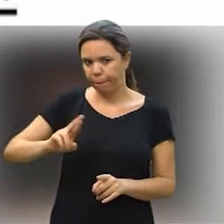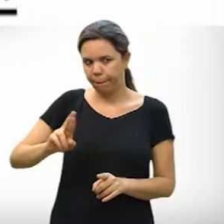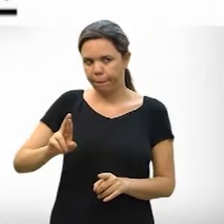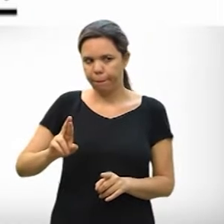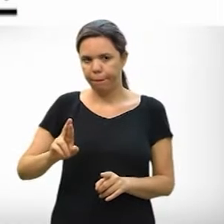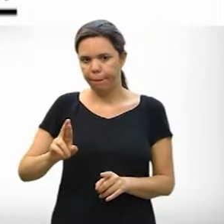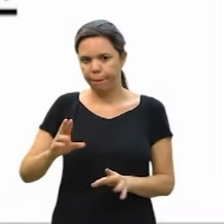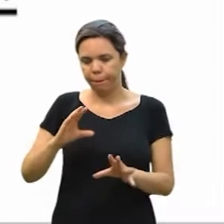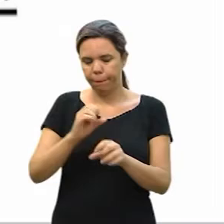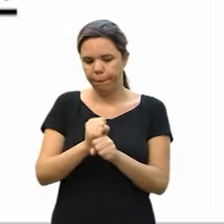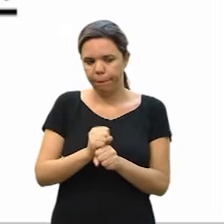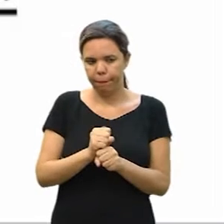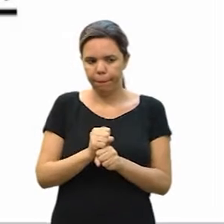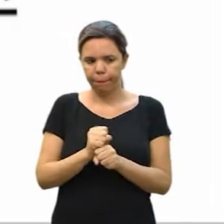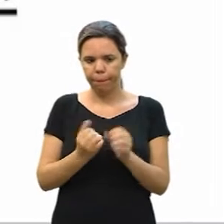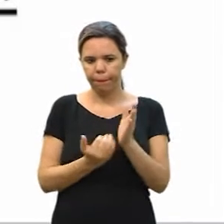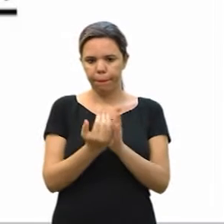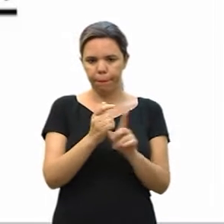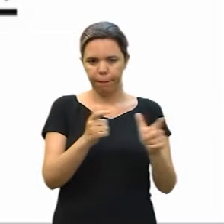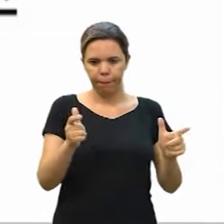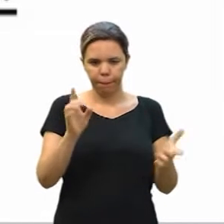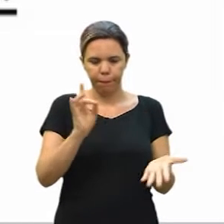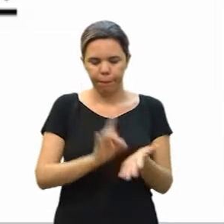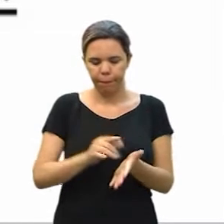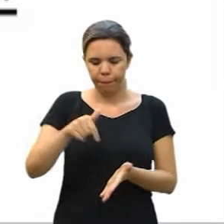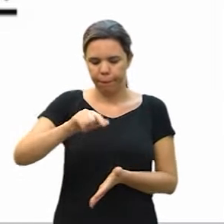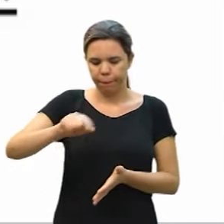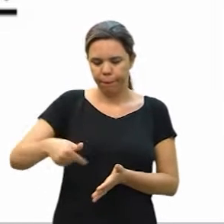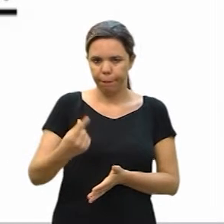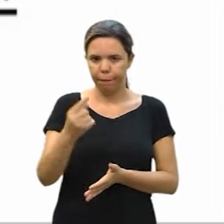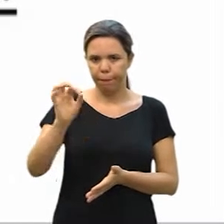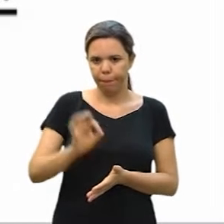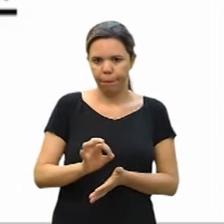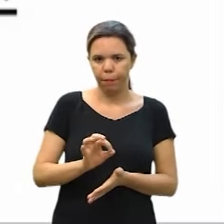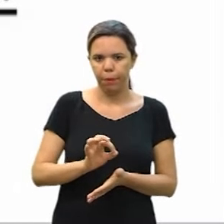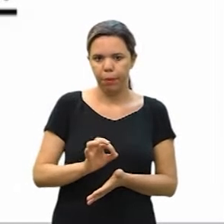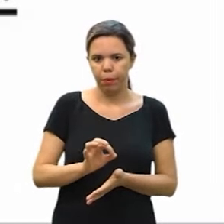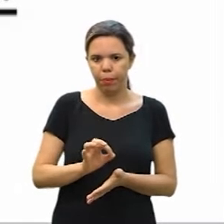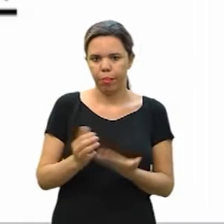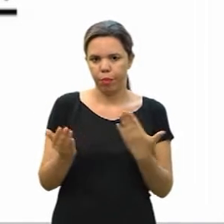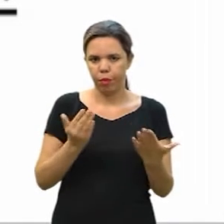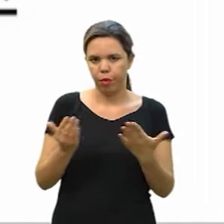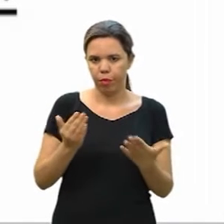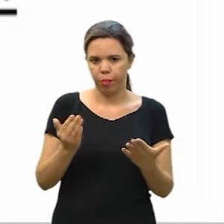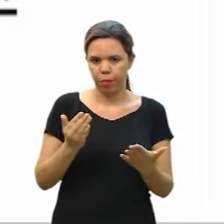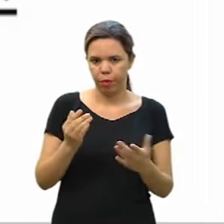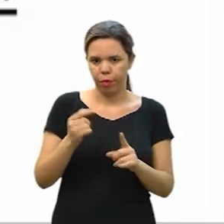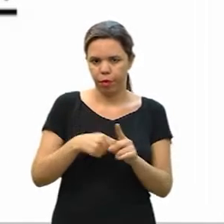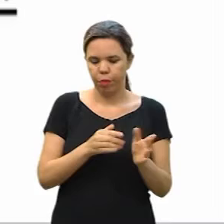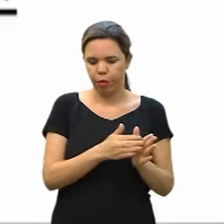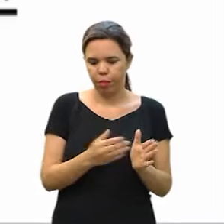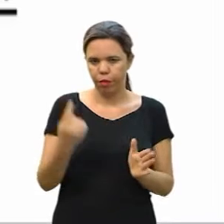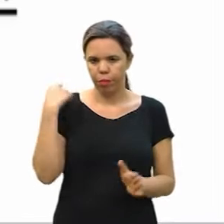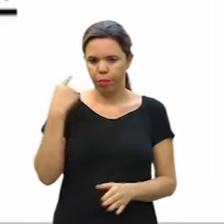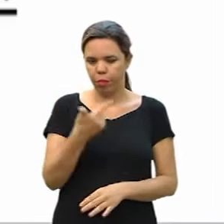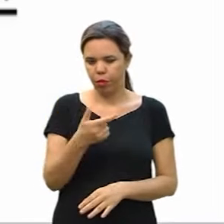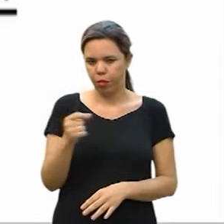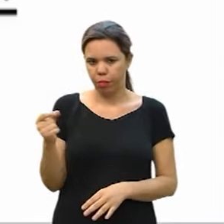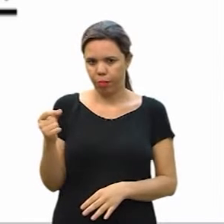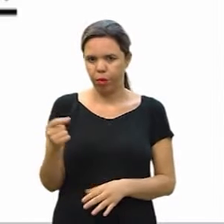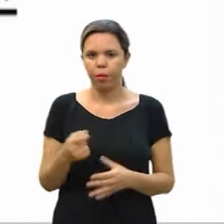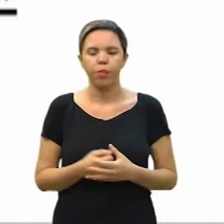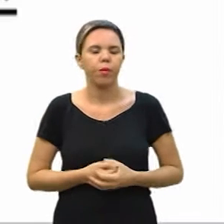4.682.900.000, o que dá um crescimento real aí de 7,1% comparado com o mesmo período